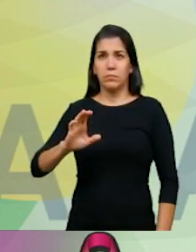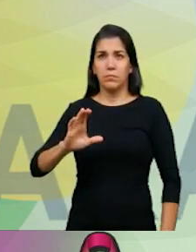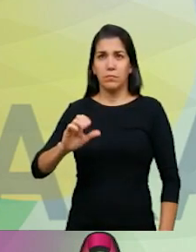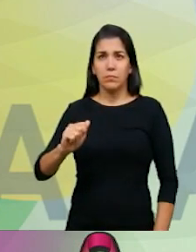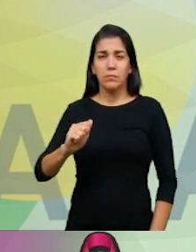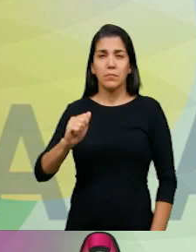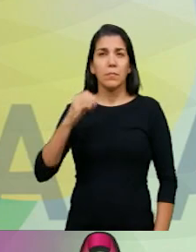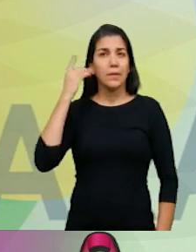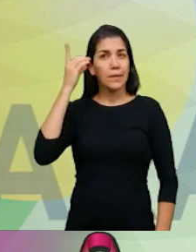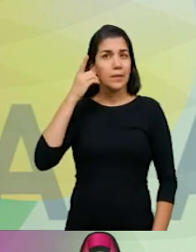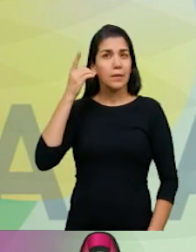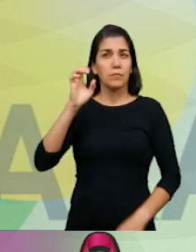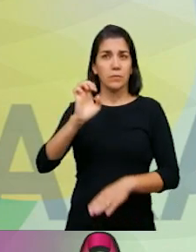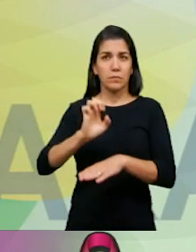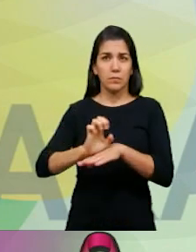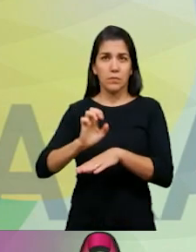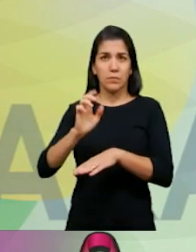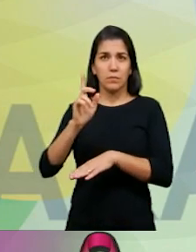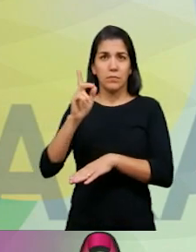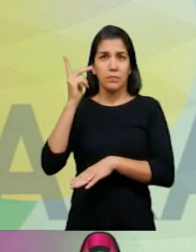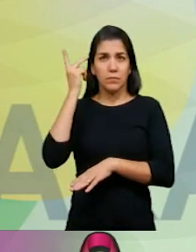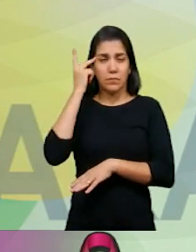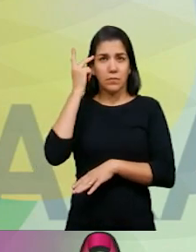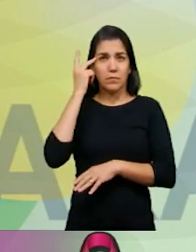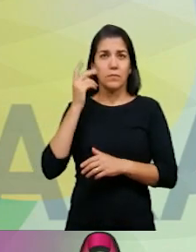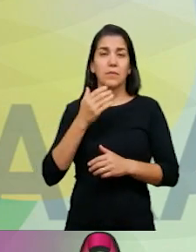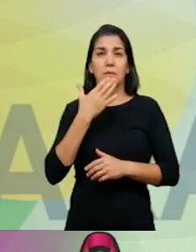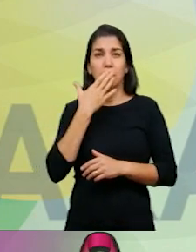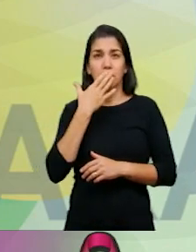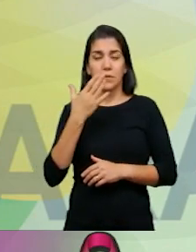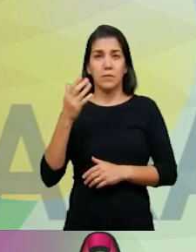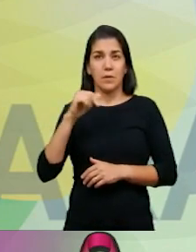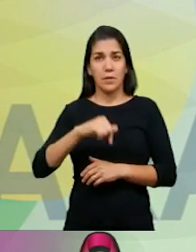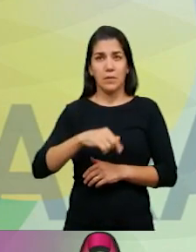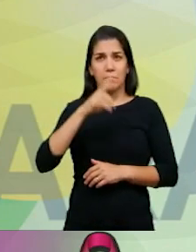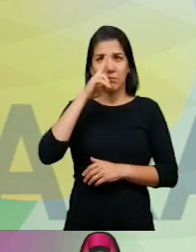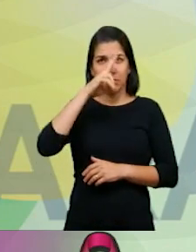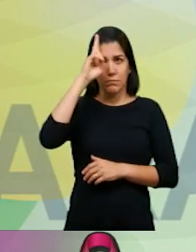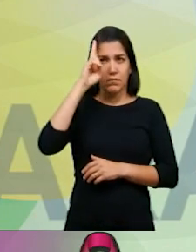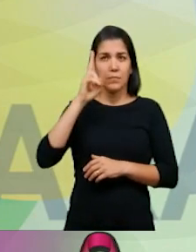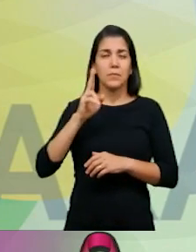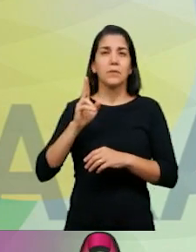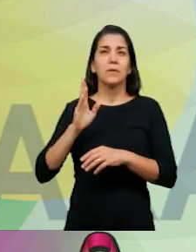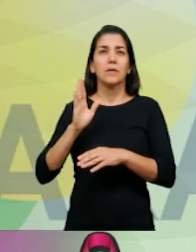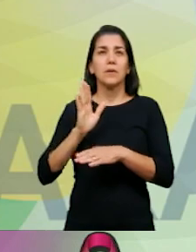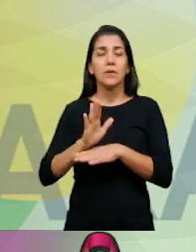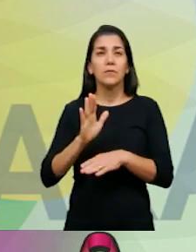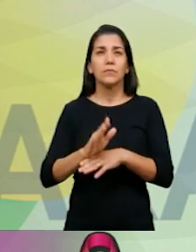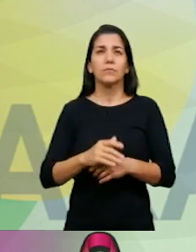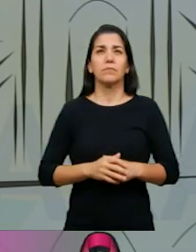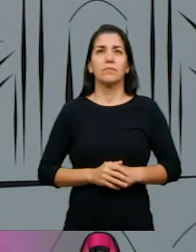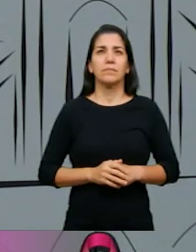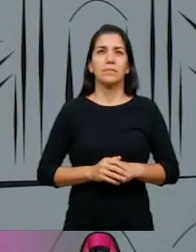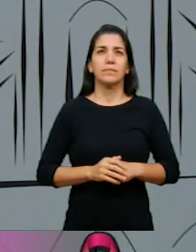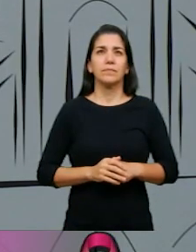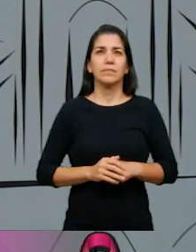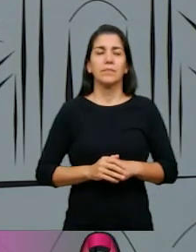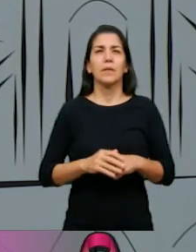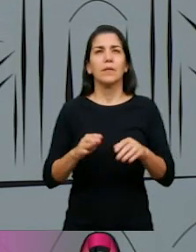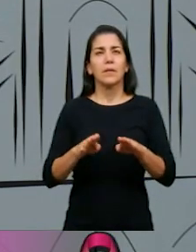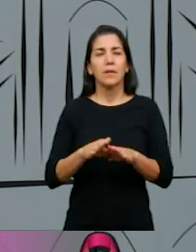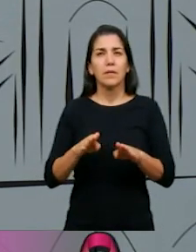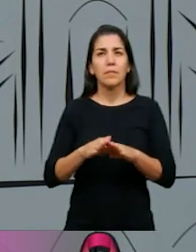um apoio para a nossa instituição do Corpo de Bombeiros aqui, e também fui falar com o capitão